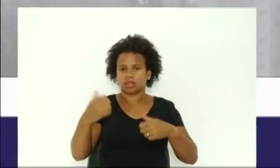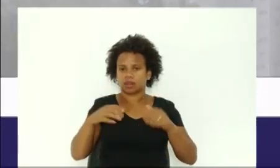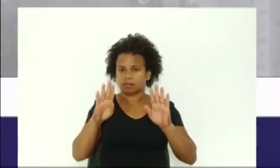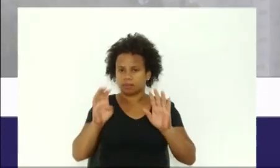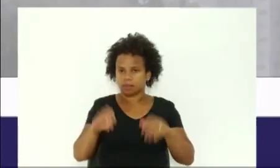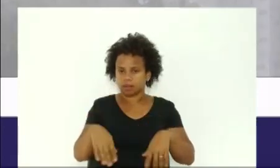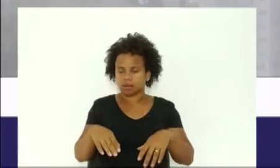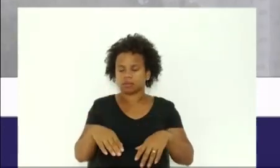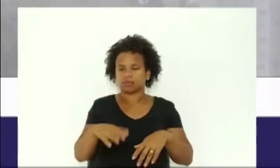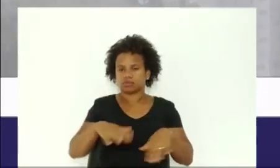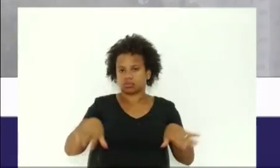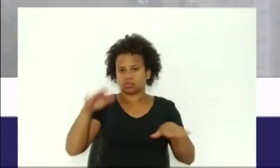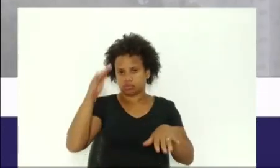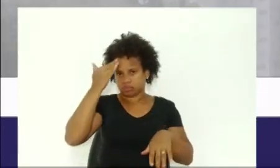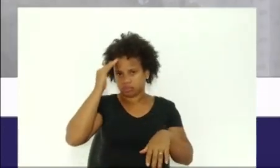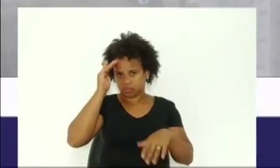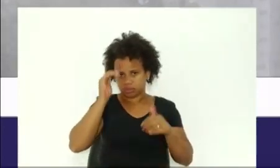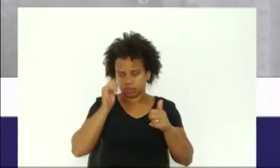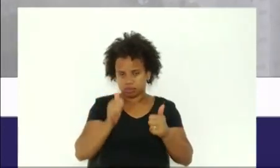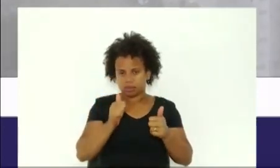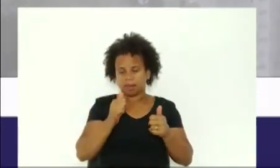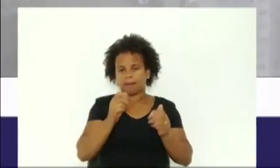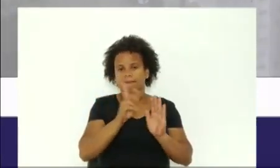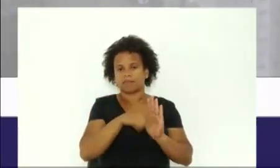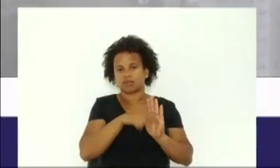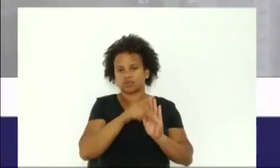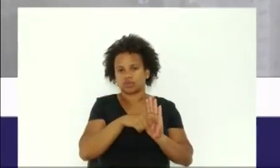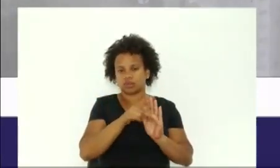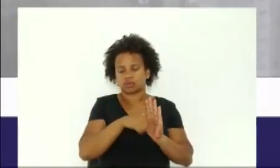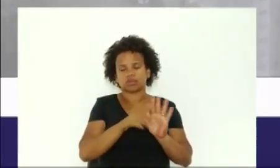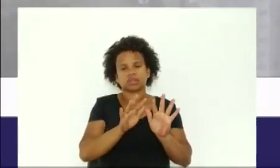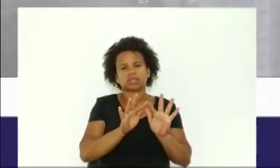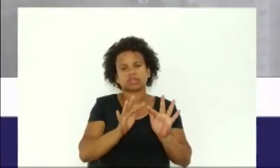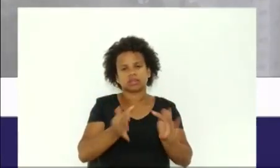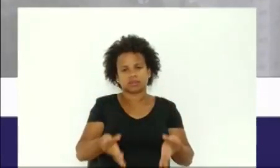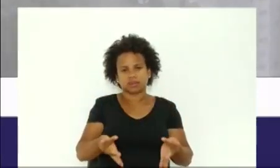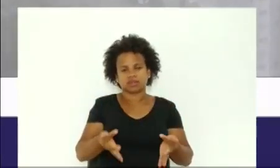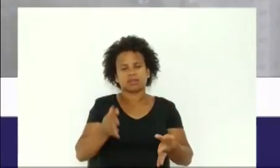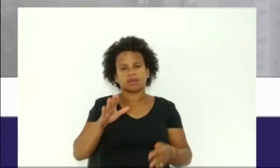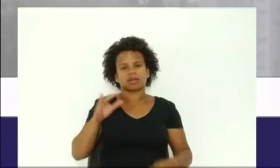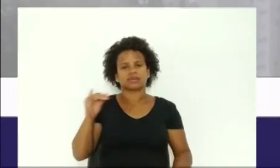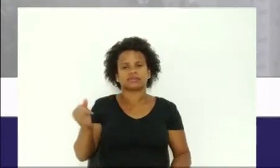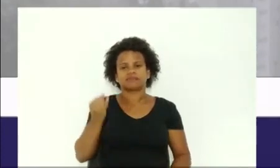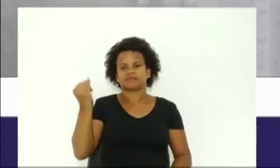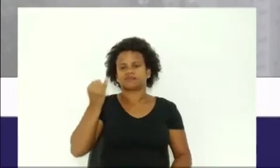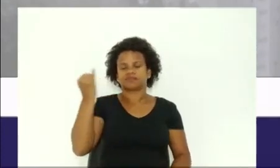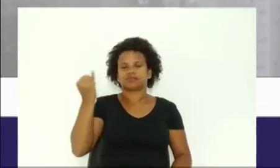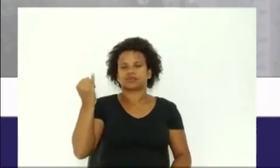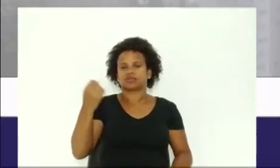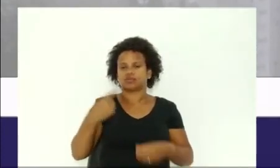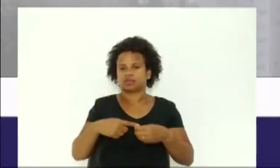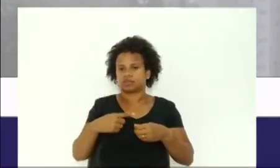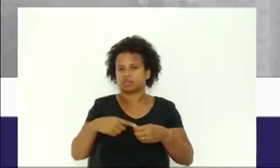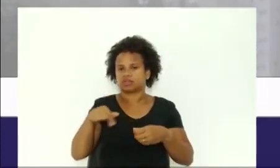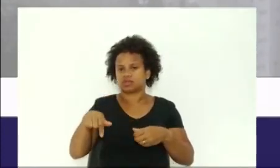projeto de cunho simples, mas importante para a cidade de Botucatu, em especial para a